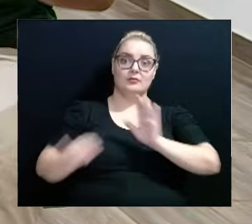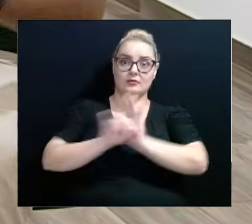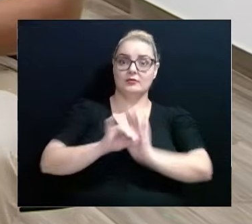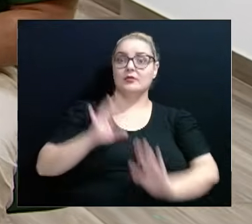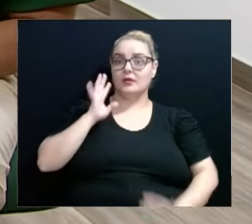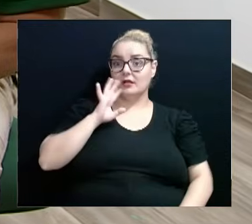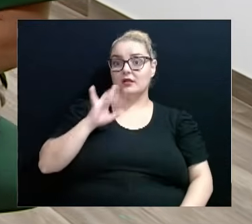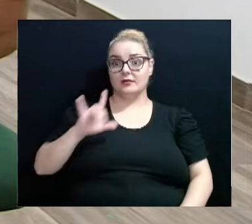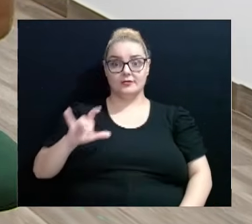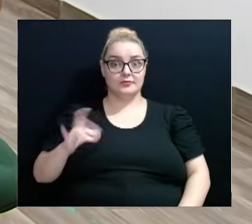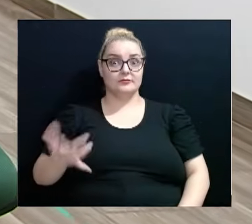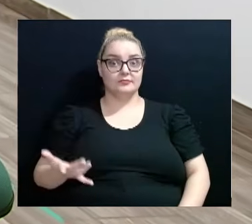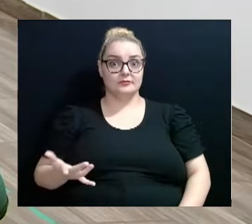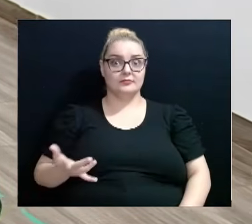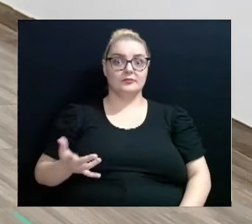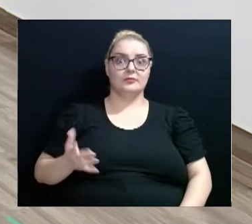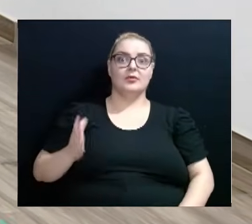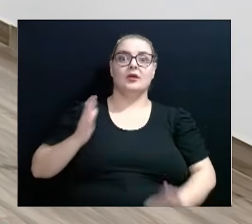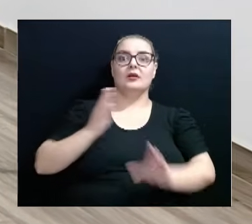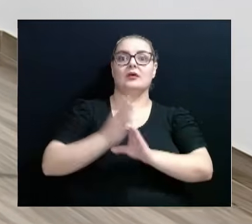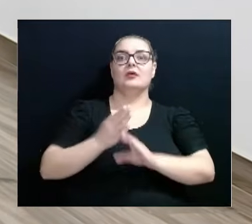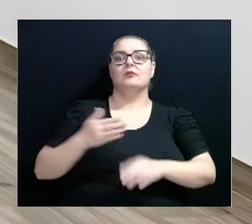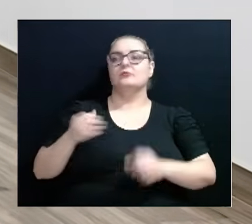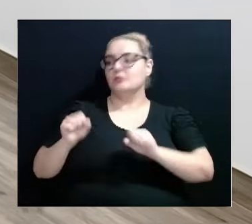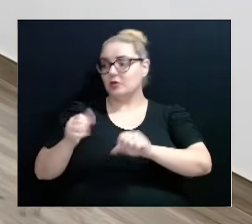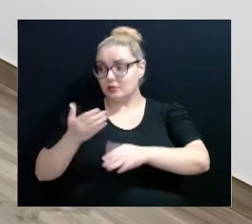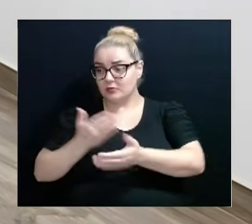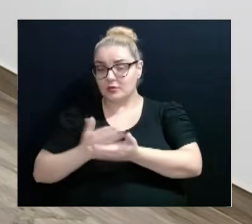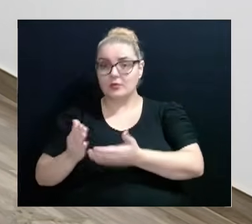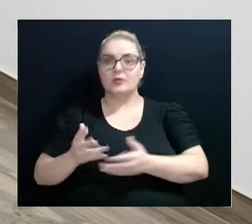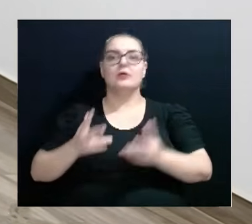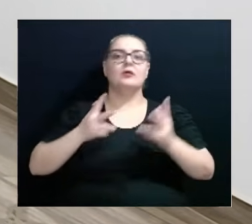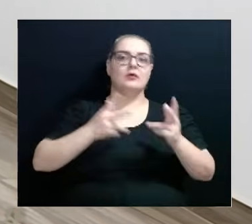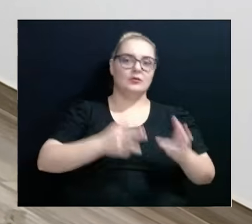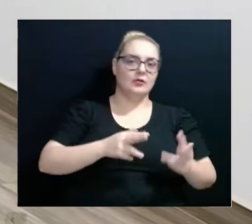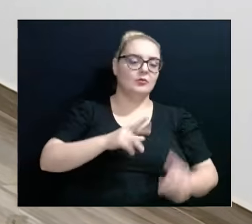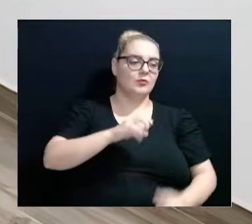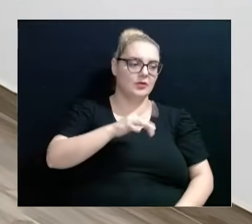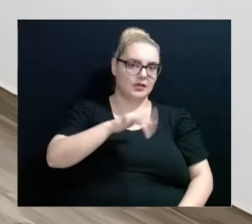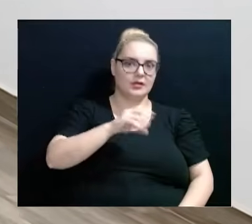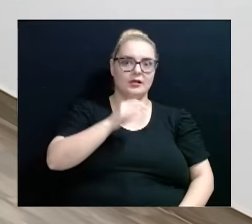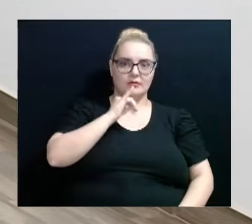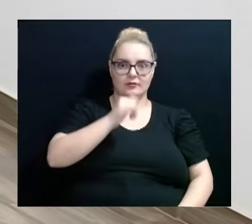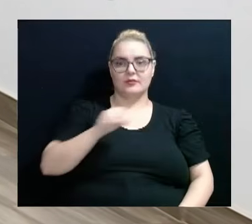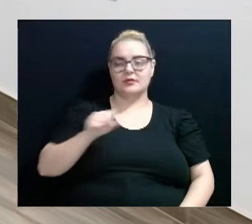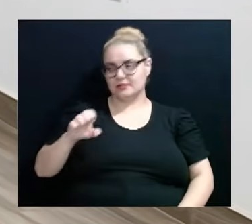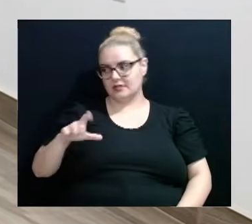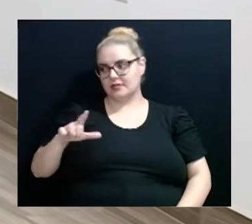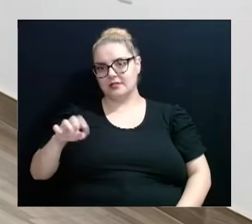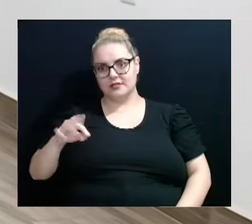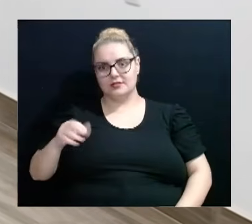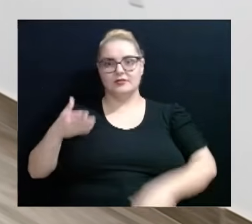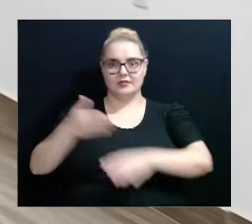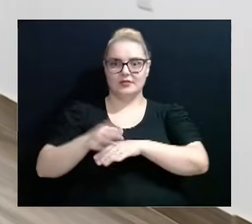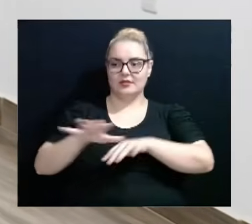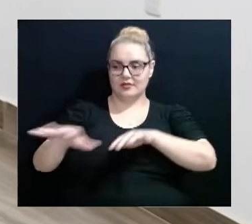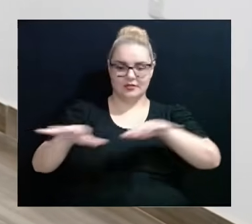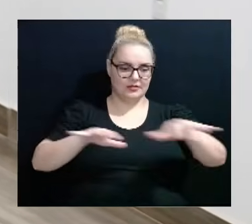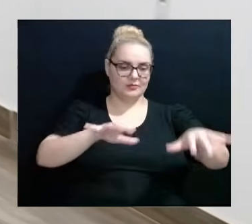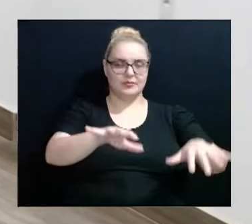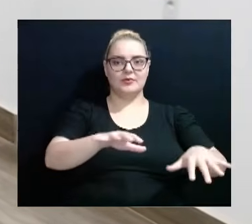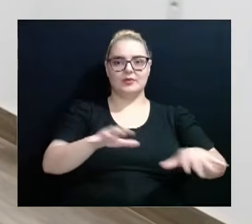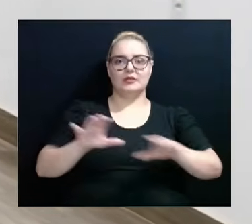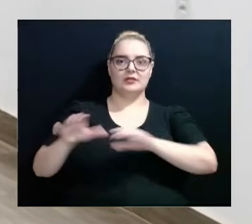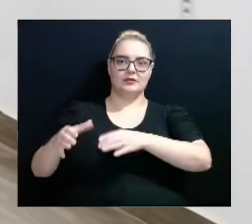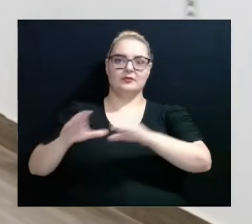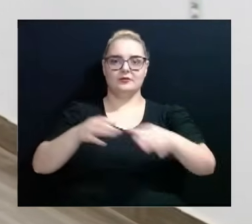tem uma identidade super legal no Instagram. E a gente perguntou, e aí, a gente pode começar? Fez a seletiva igual o Ricardo falou, passamos na seletiva, então cada um